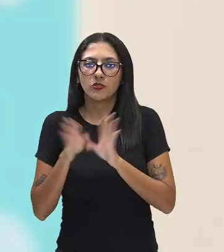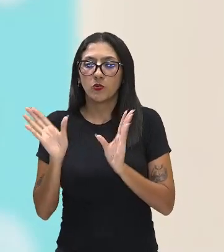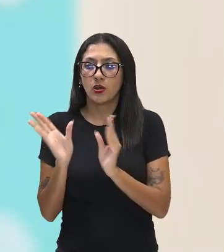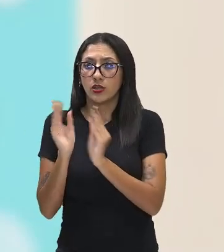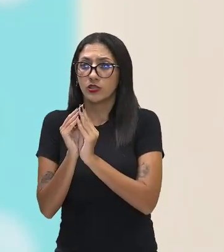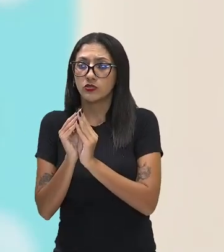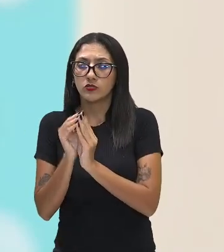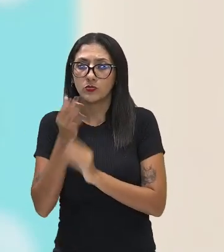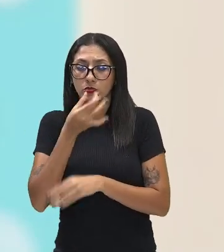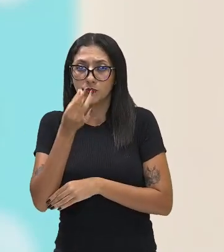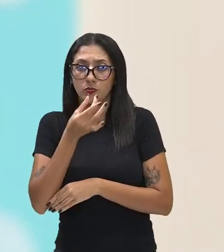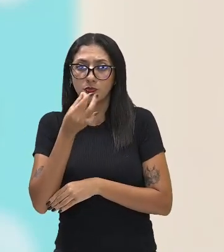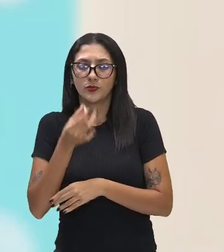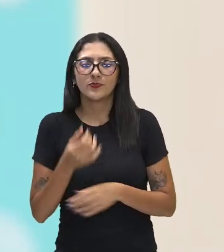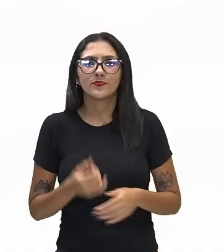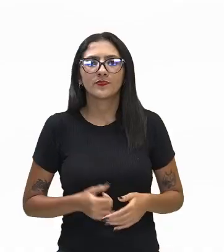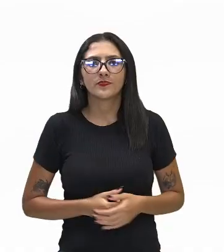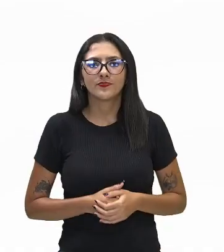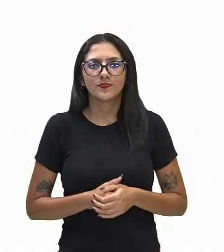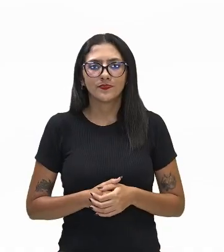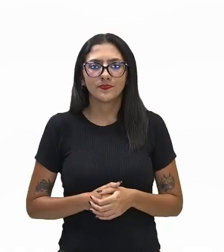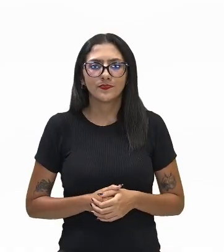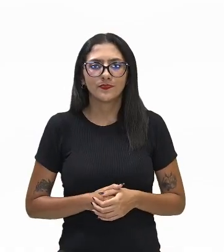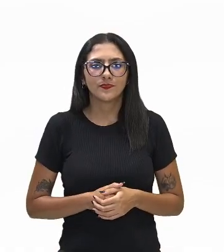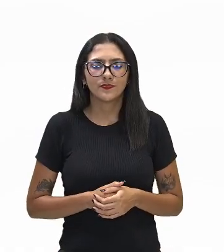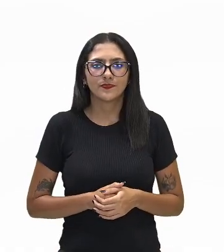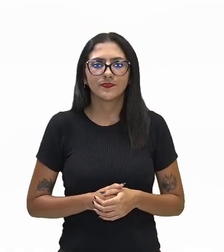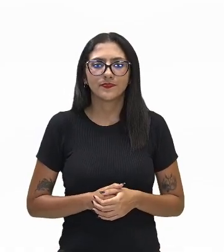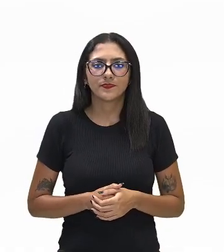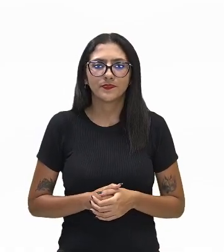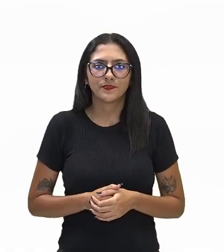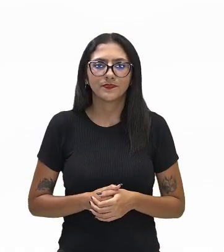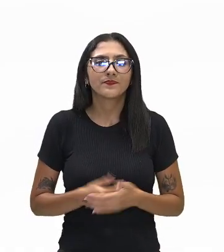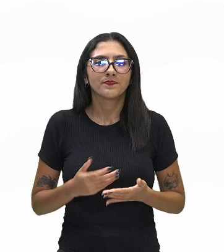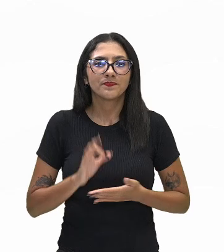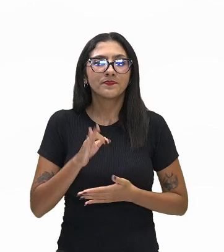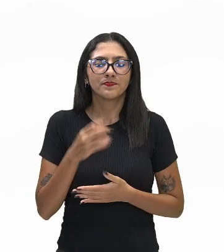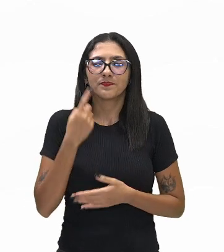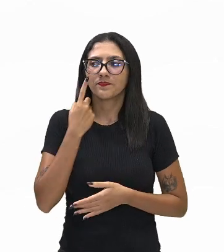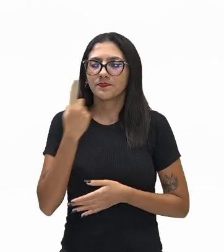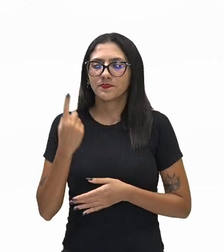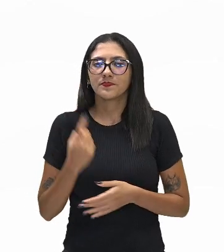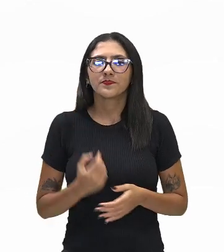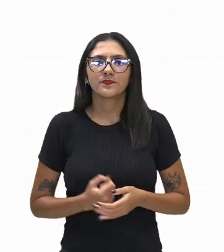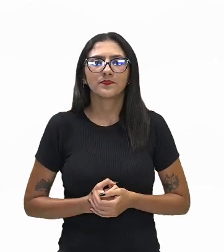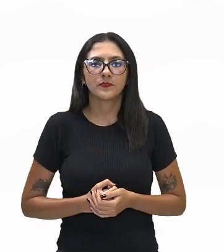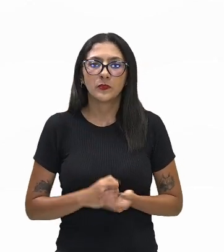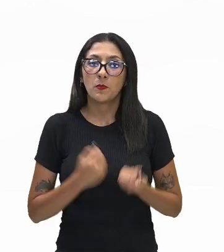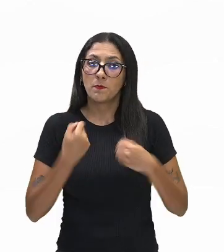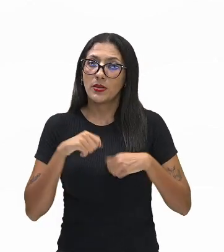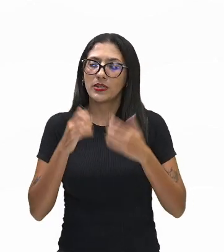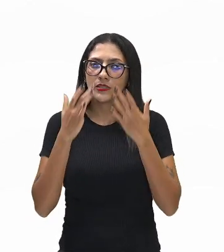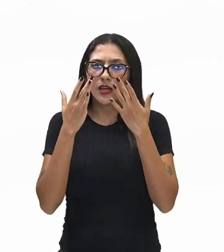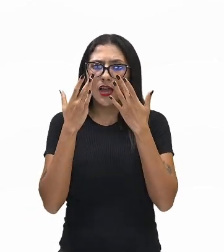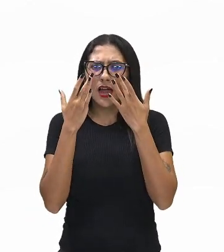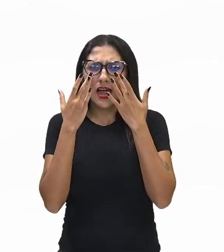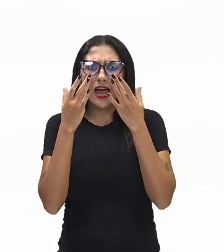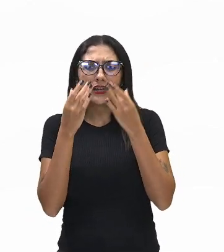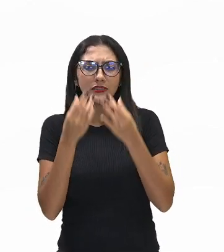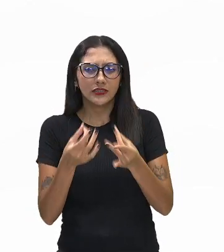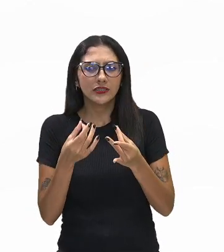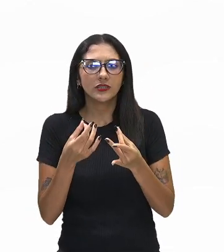Então, vamos voltar para o texto. Muito bem. Então, olha, tem que ter atenção que